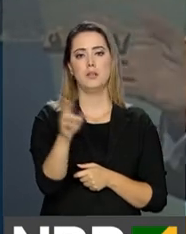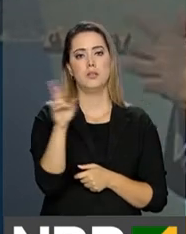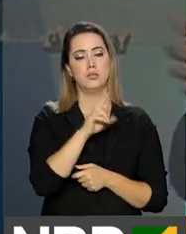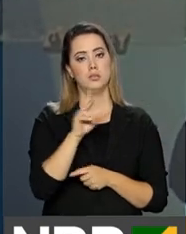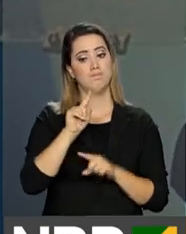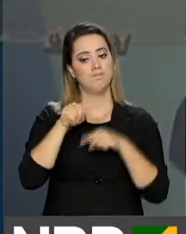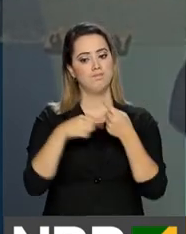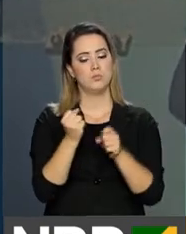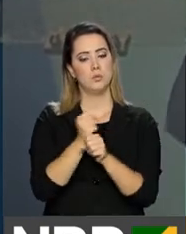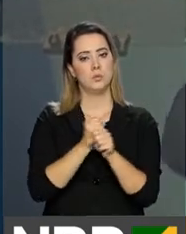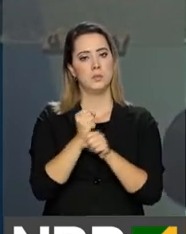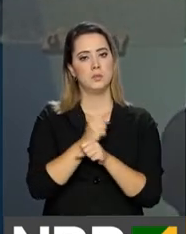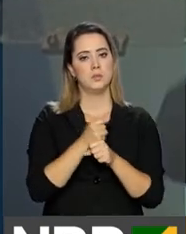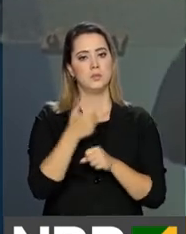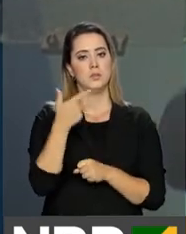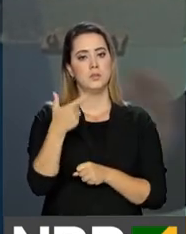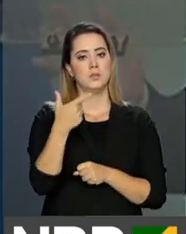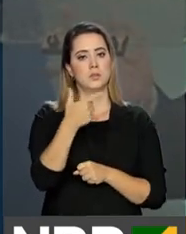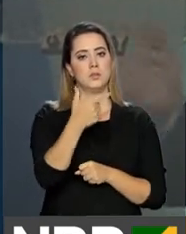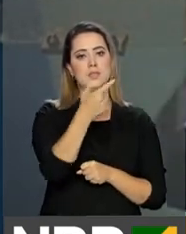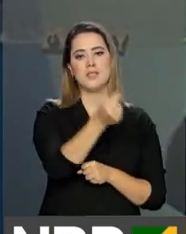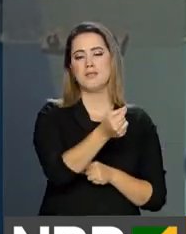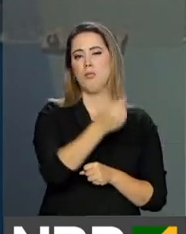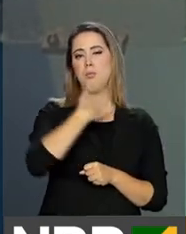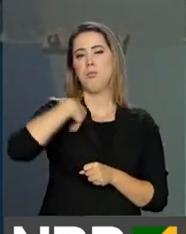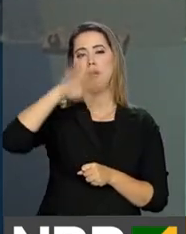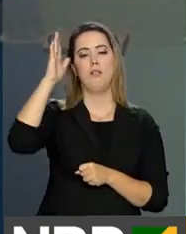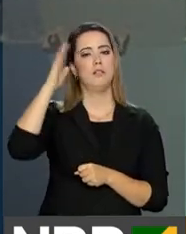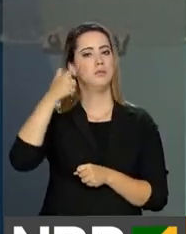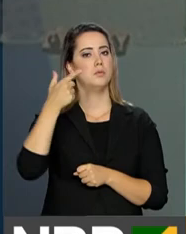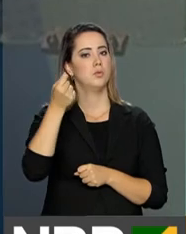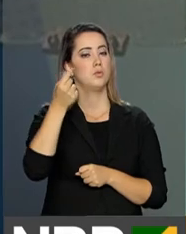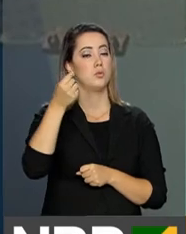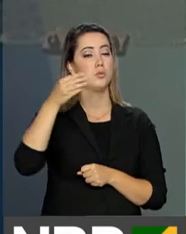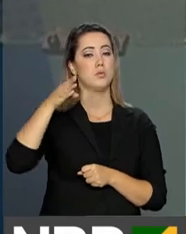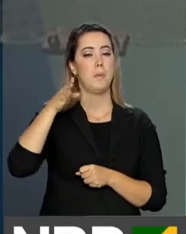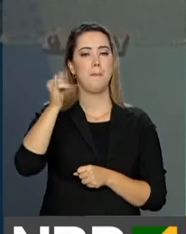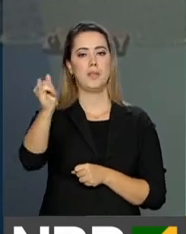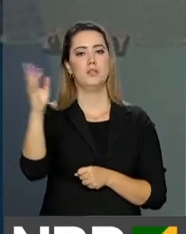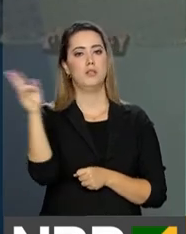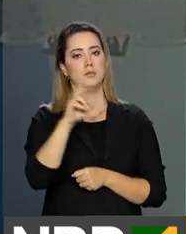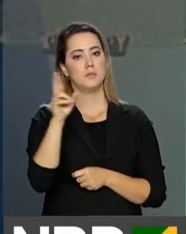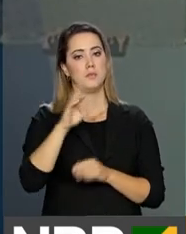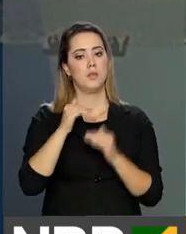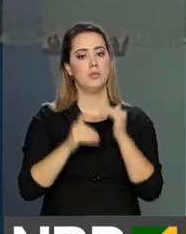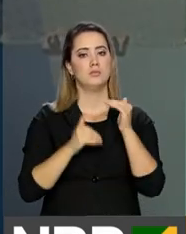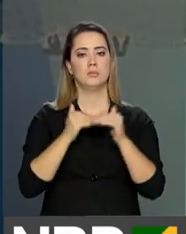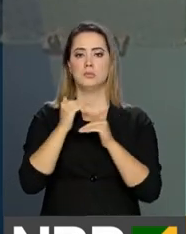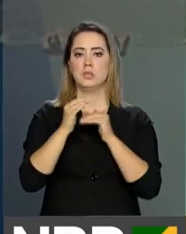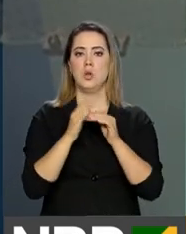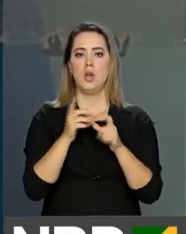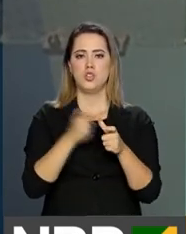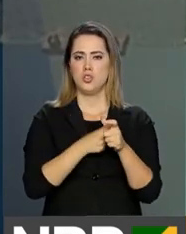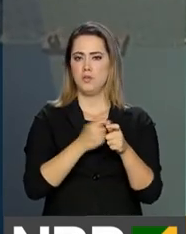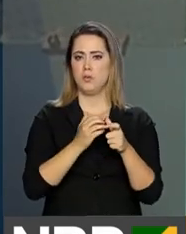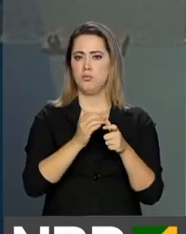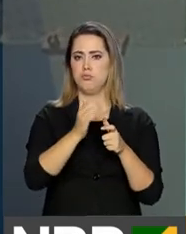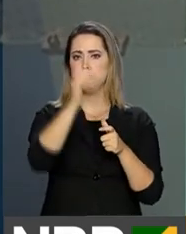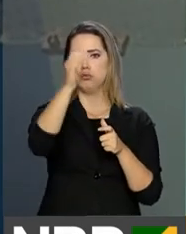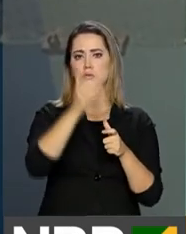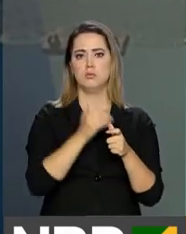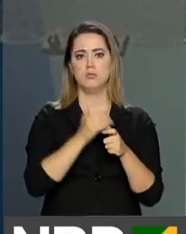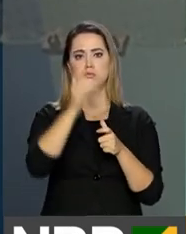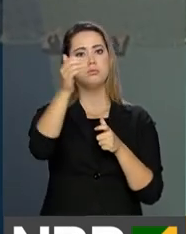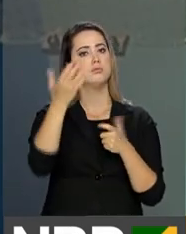que vem, será 200 e poucos bilhões de reais. E assim, sucessivamente, esse sucessivamente significa que, num